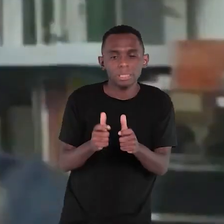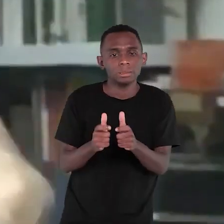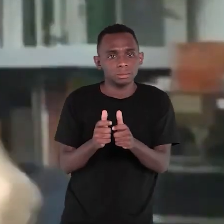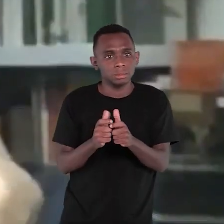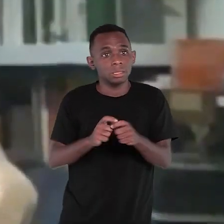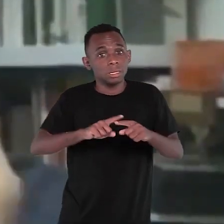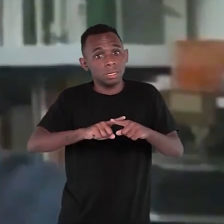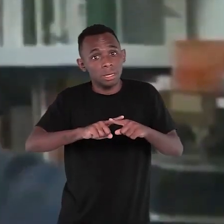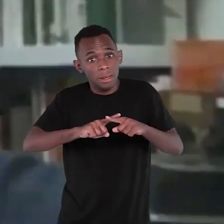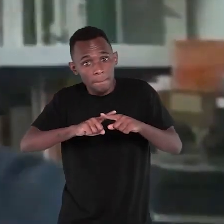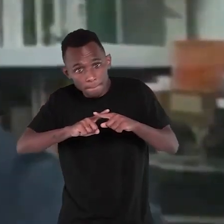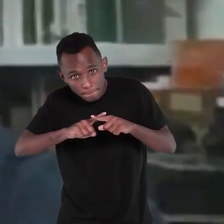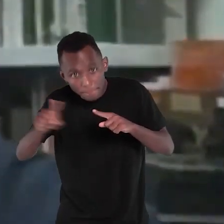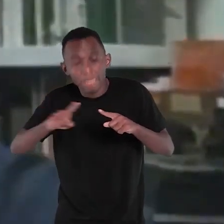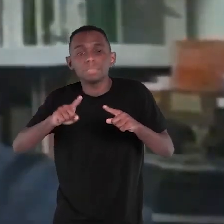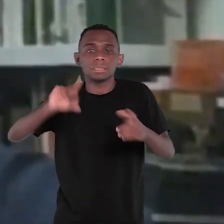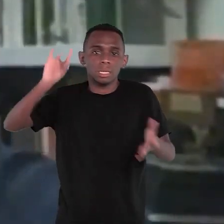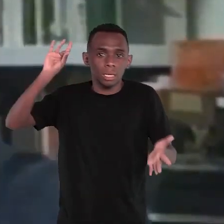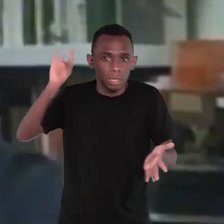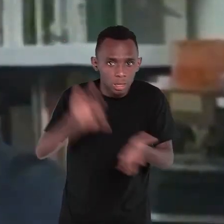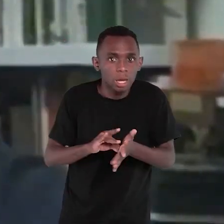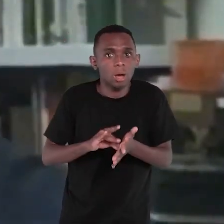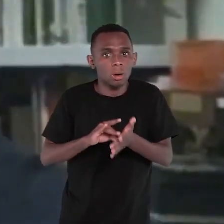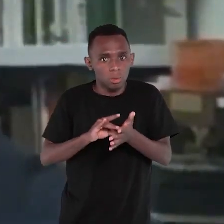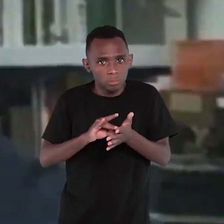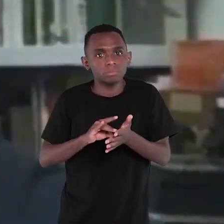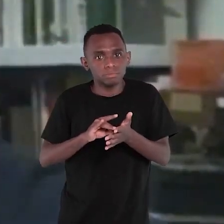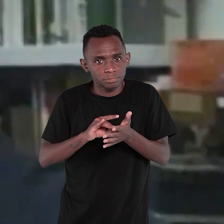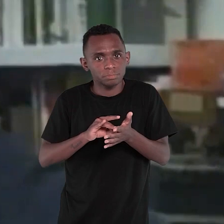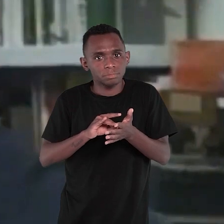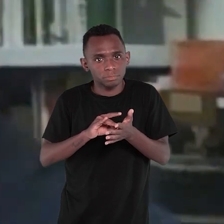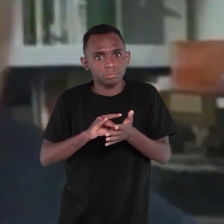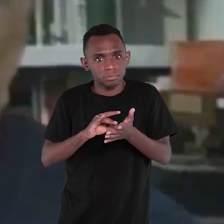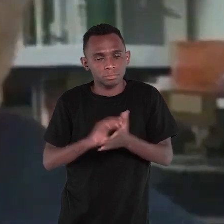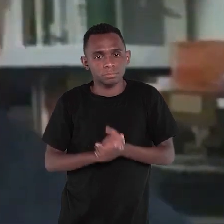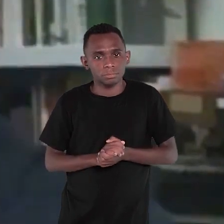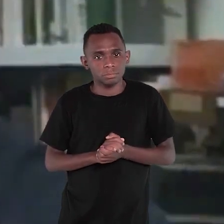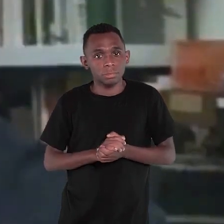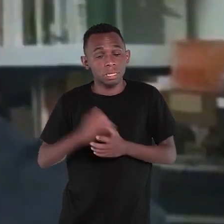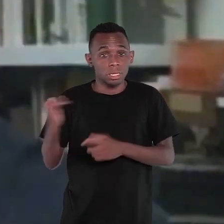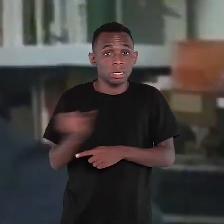pequeninas, né? Mas que são muito efetivas, muito